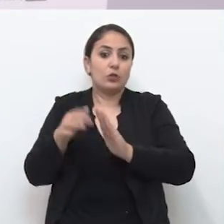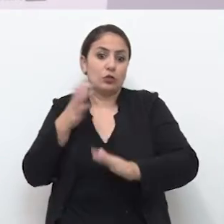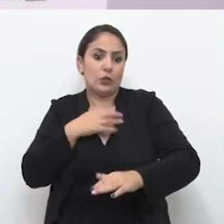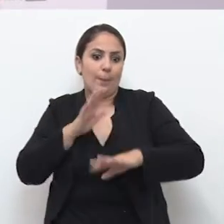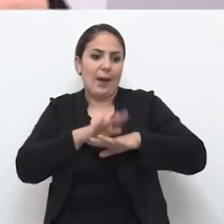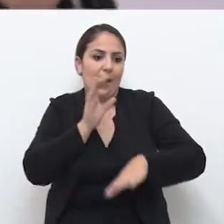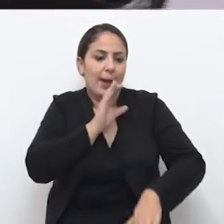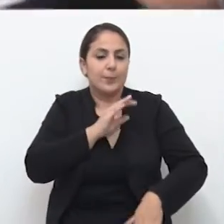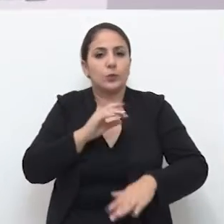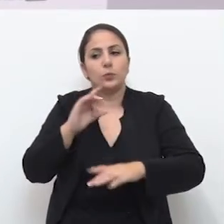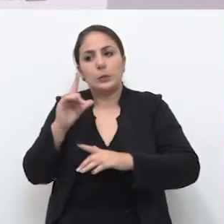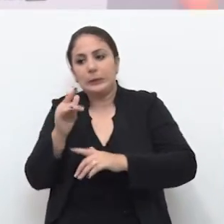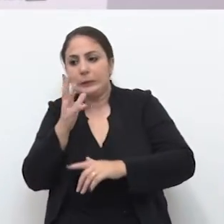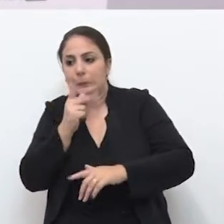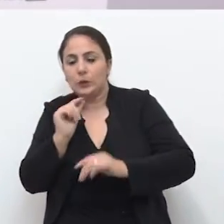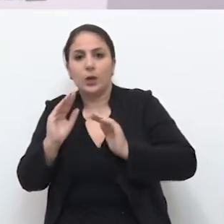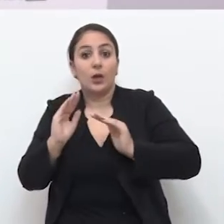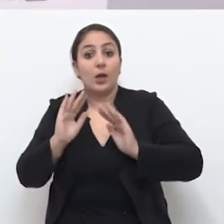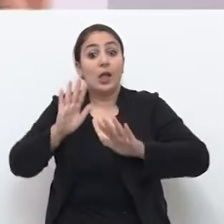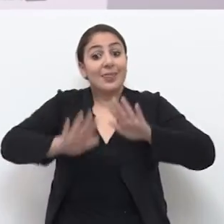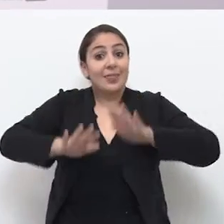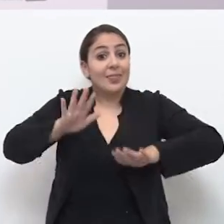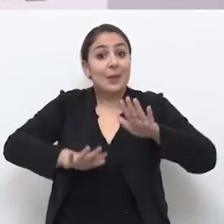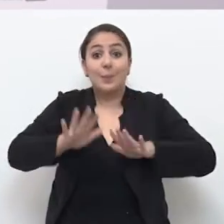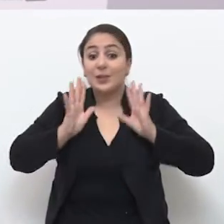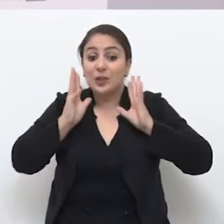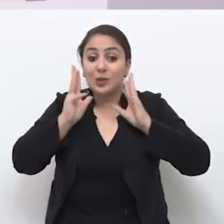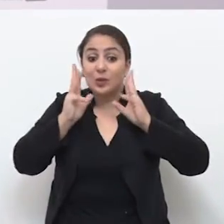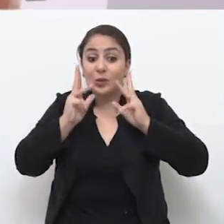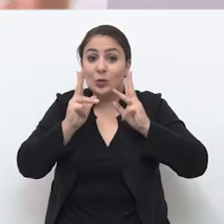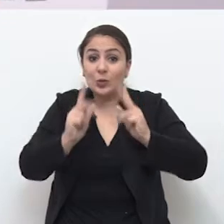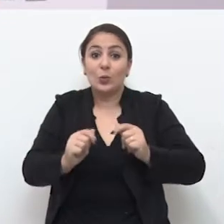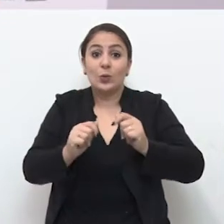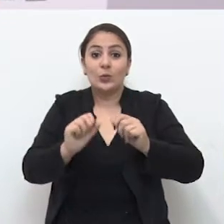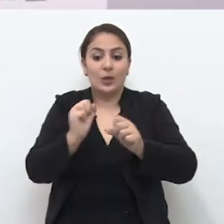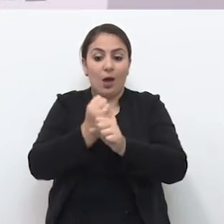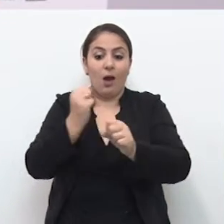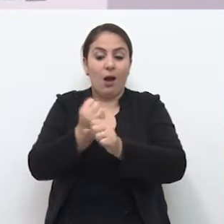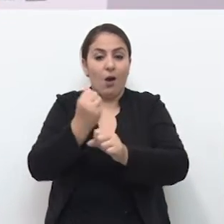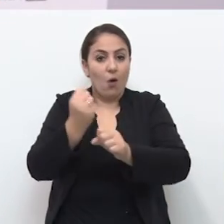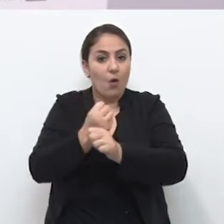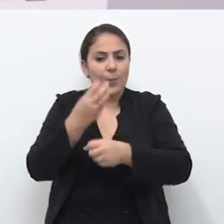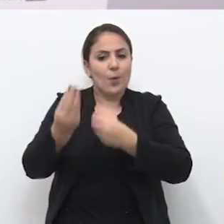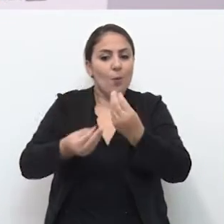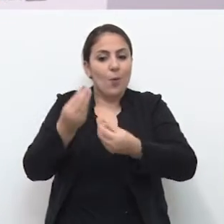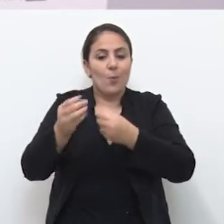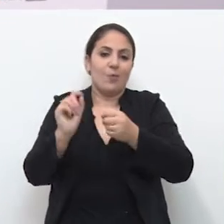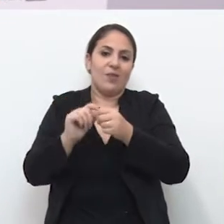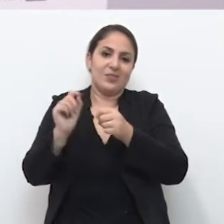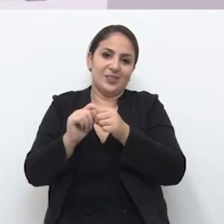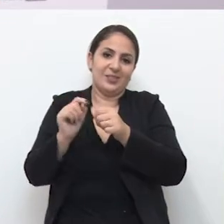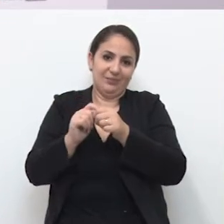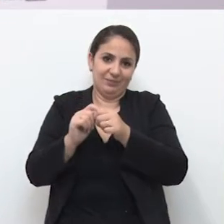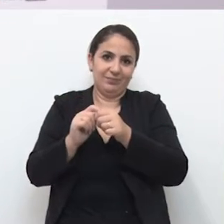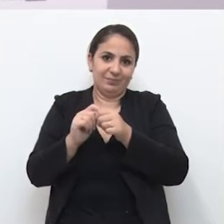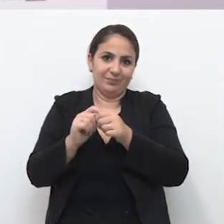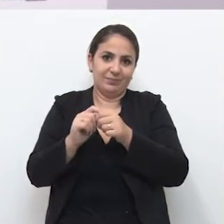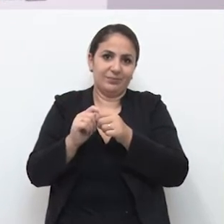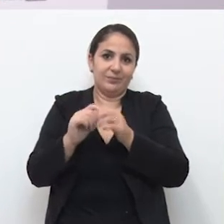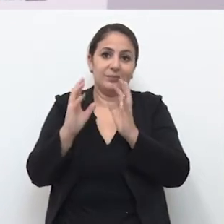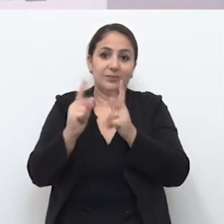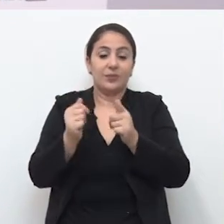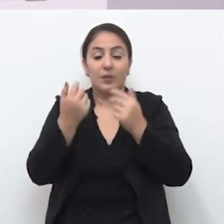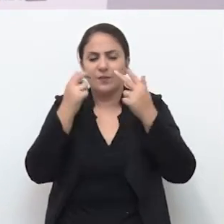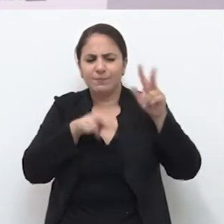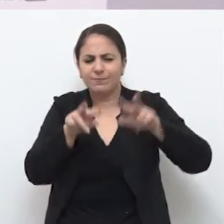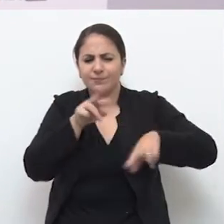de forma mais rápida, uma hora um pouco mais demorado. Tudo depende do tamanho da obra, da situação que